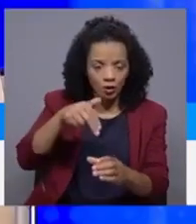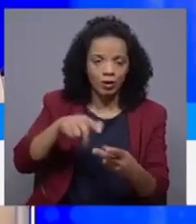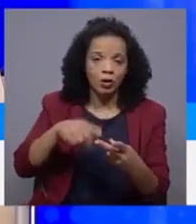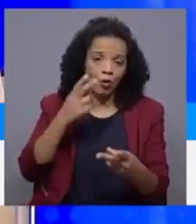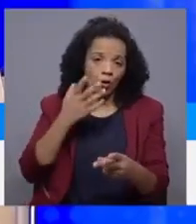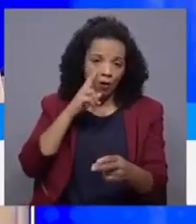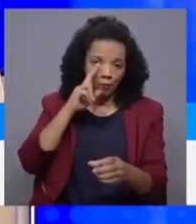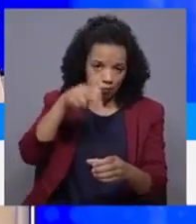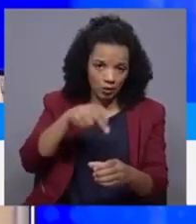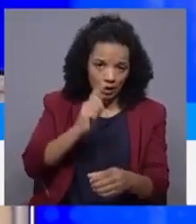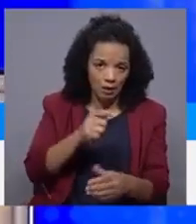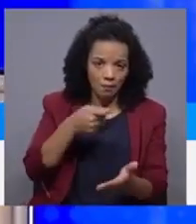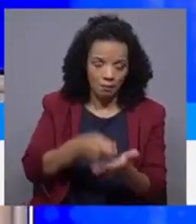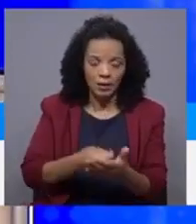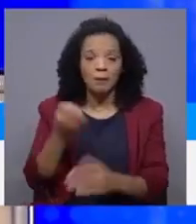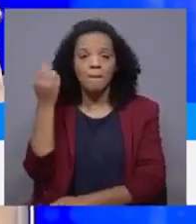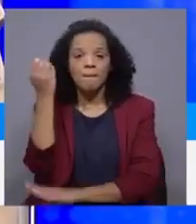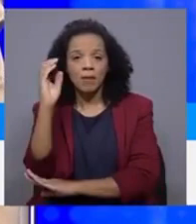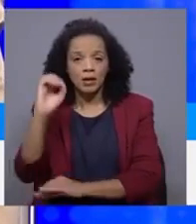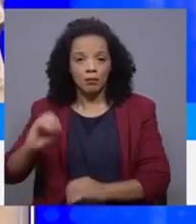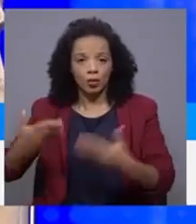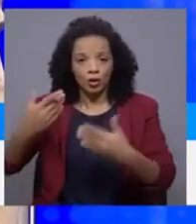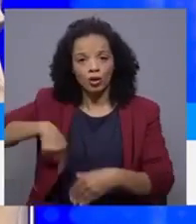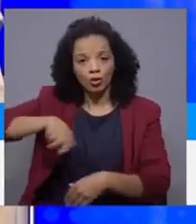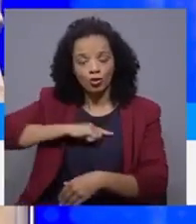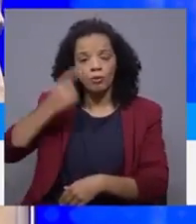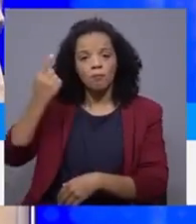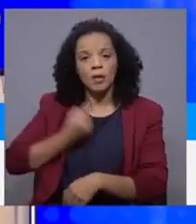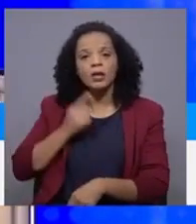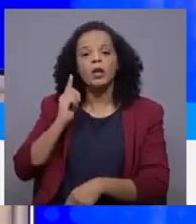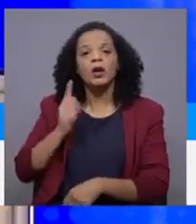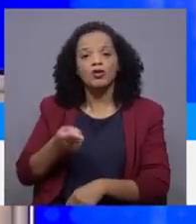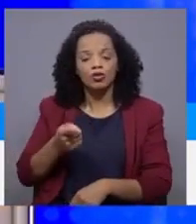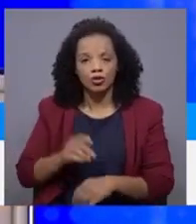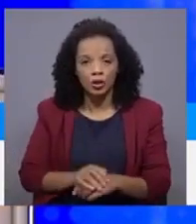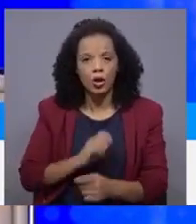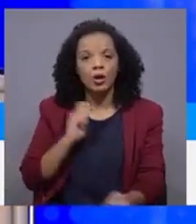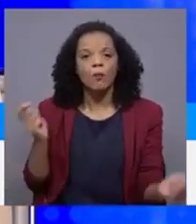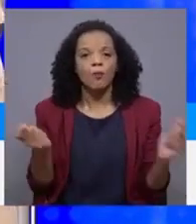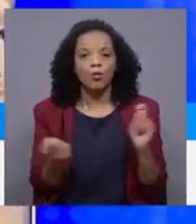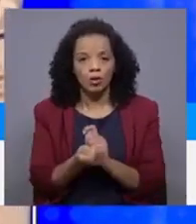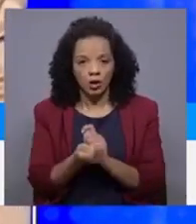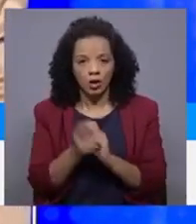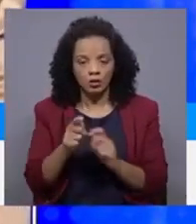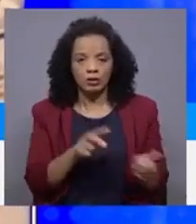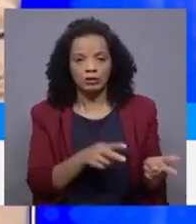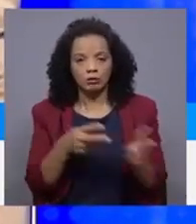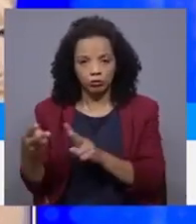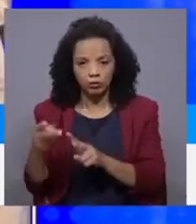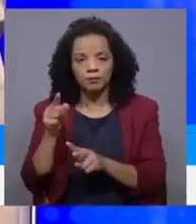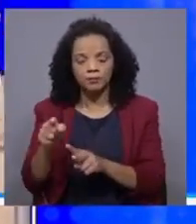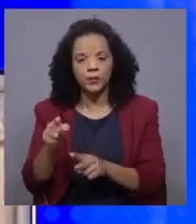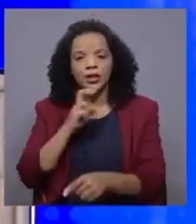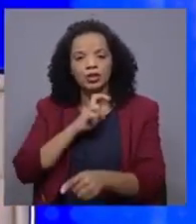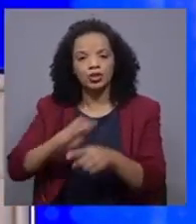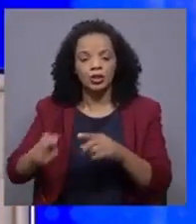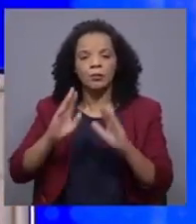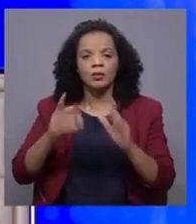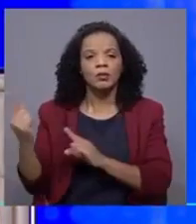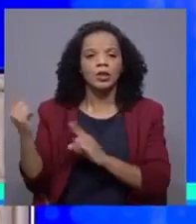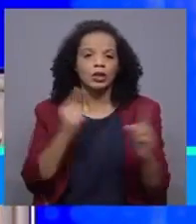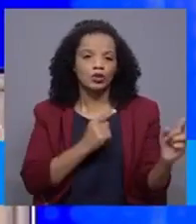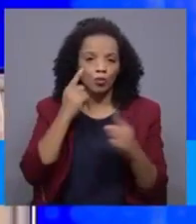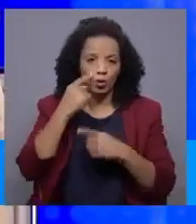PAN é prioritário e é o debate que devemos todos estar a fazer a este tempo é a transição energética. Precisamos para isso de apostar fortemente em transportes